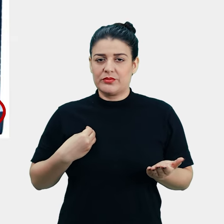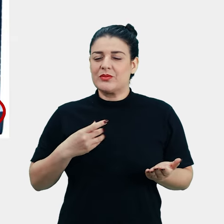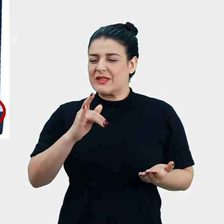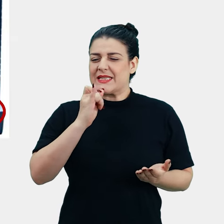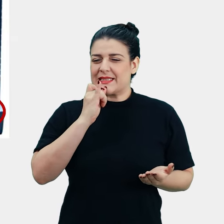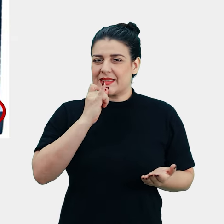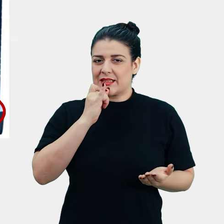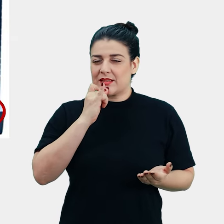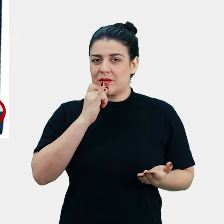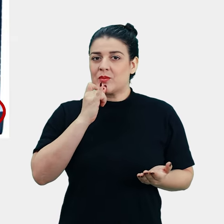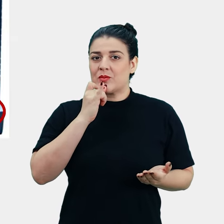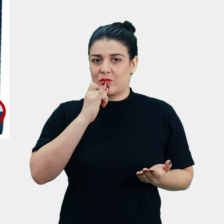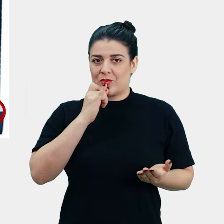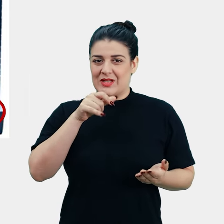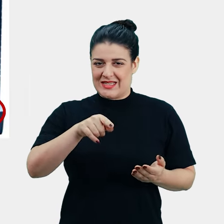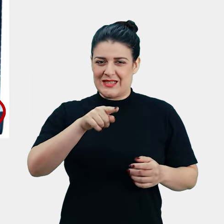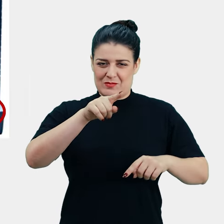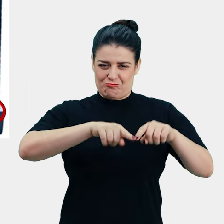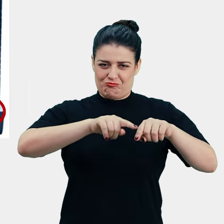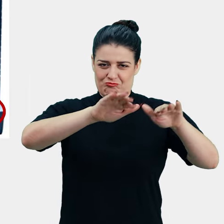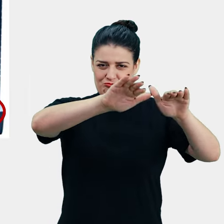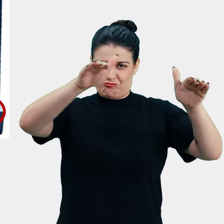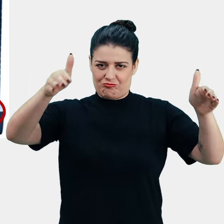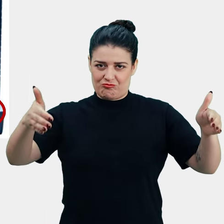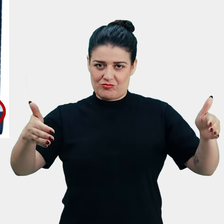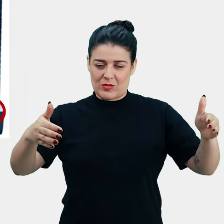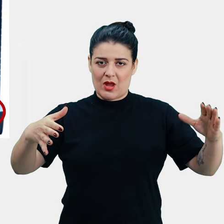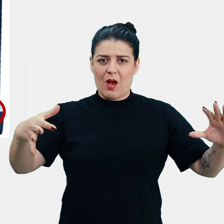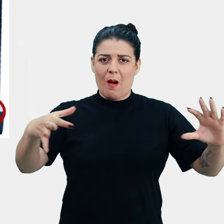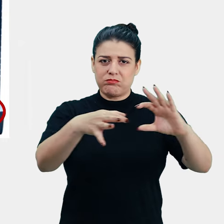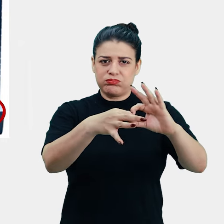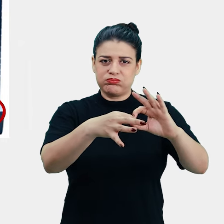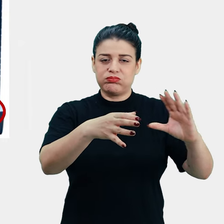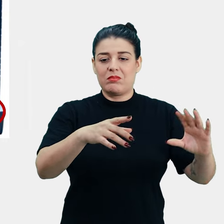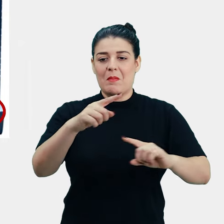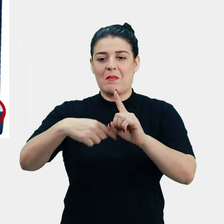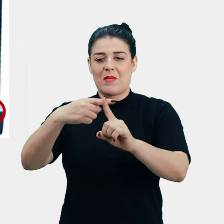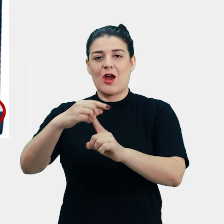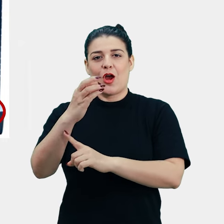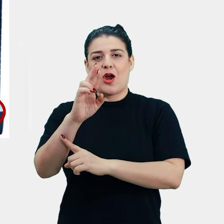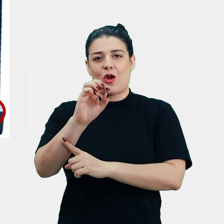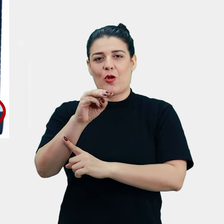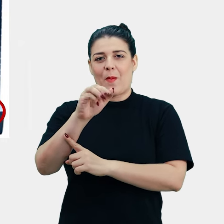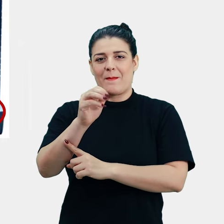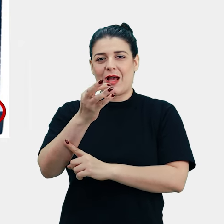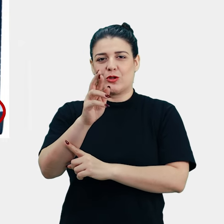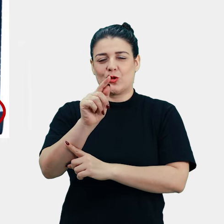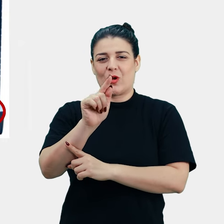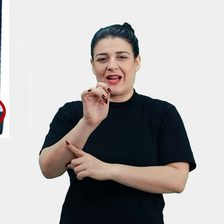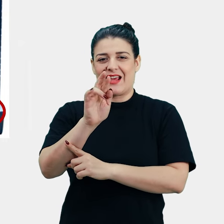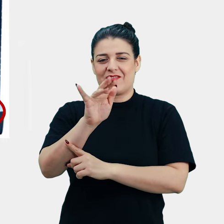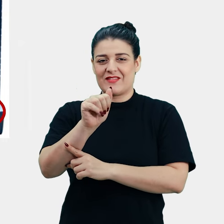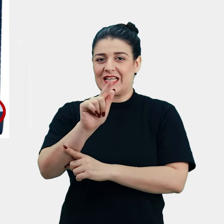por exemplo, o espectrômetro de massas acoplado, por exemplo, a uma cromatografia com fase líquida, ou seja,